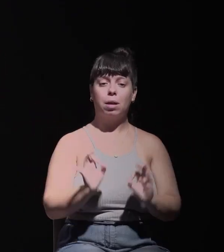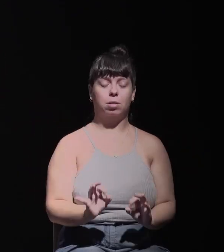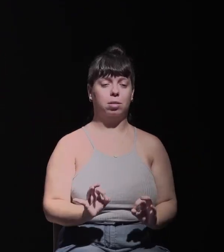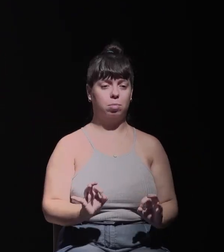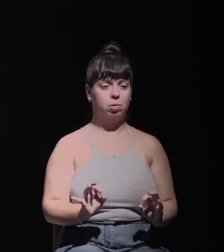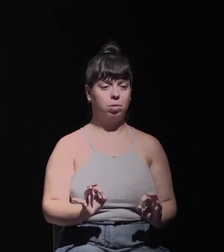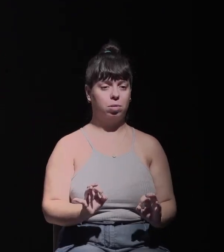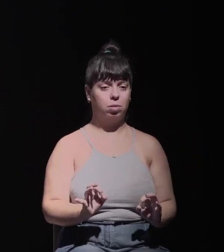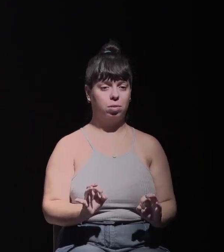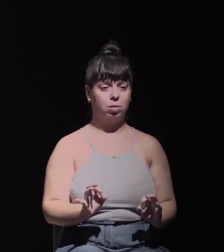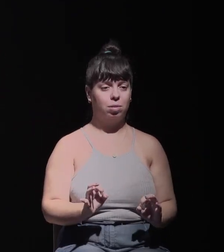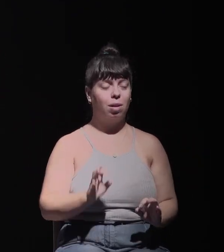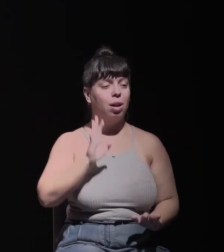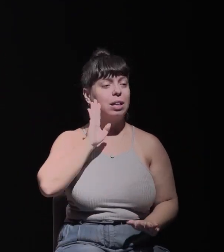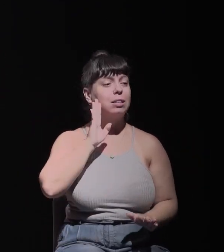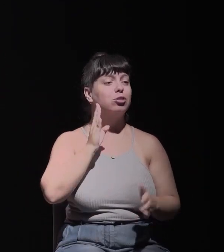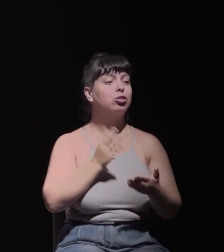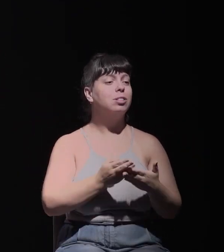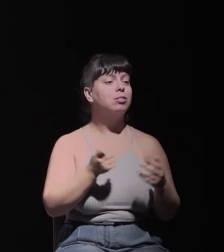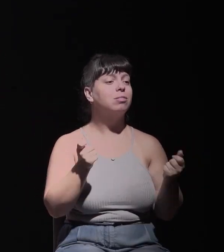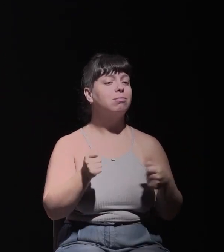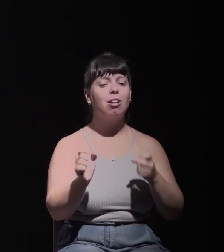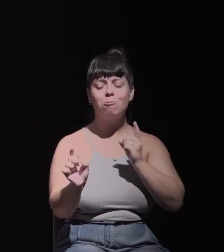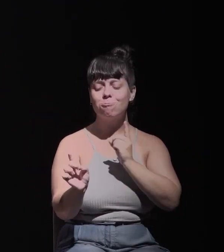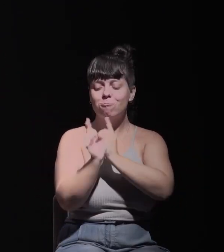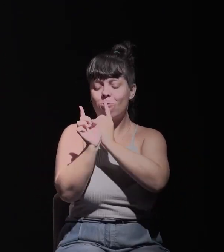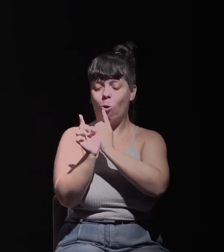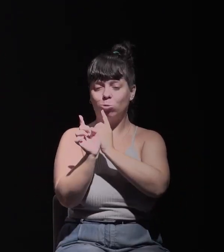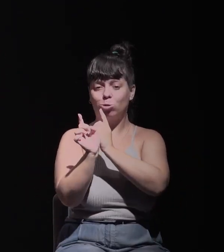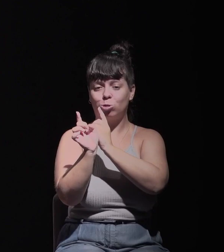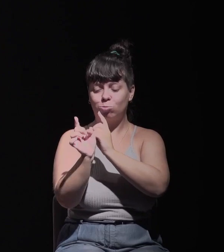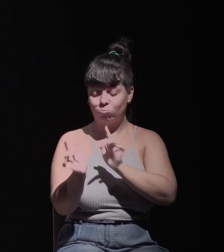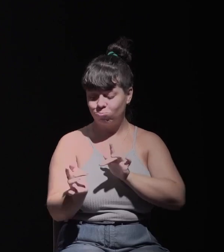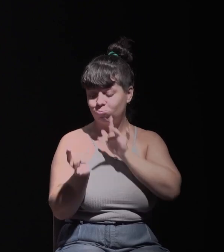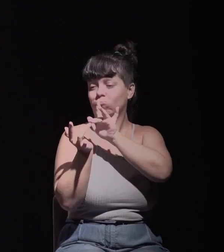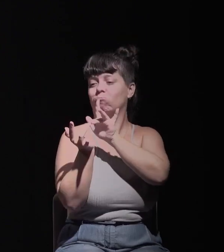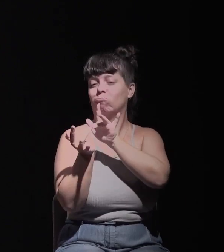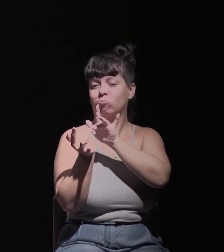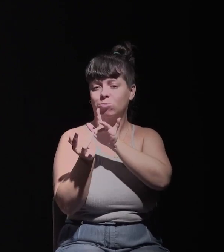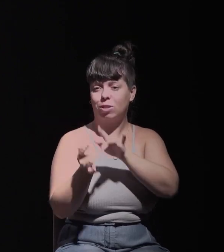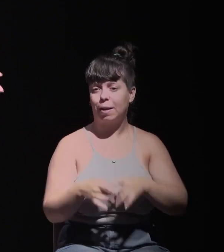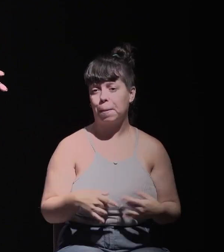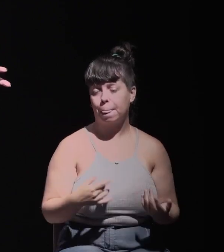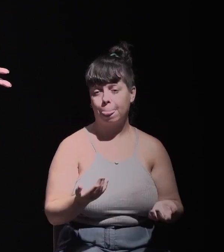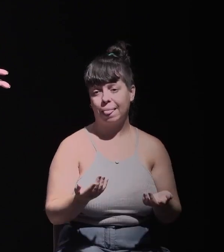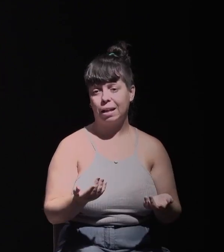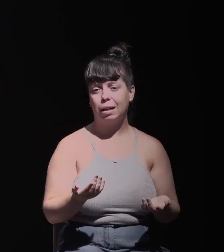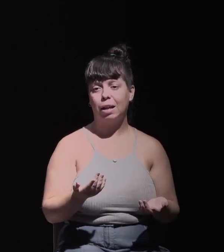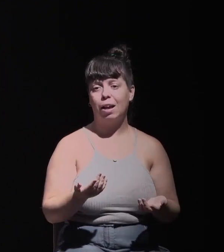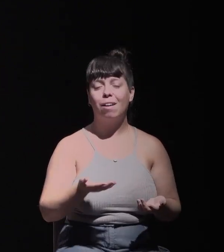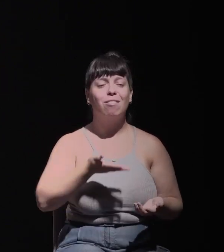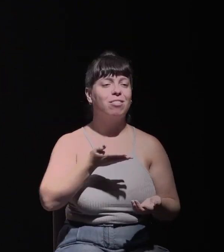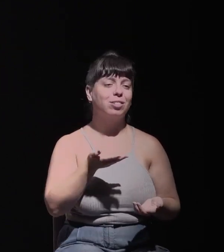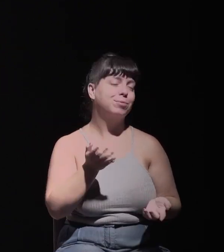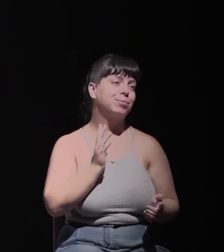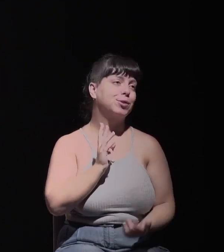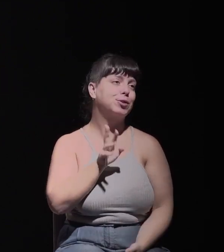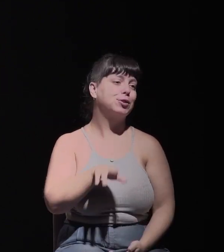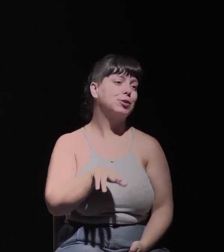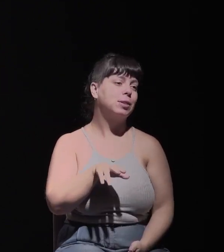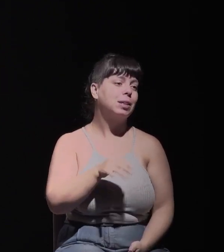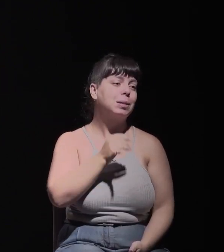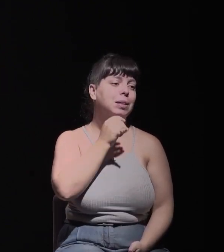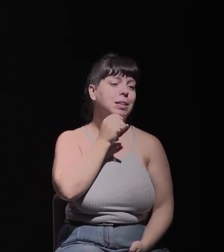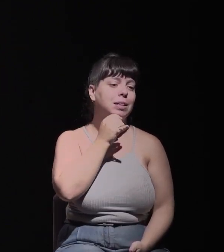Acreditando na potência de afecção dos encontros. Você não encontra, tão facilmente, pelo menos, a